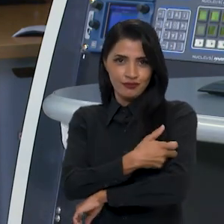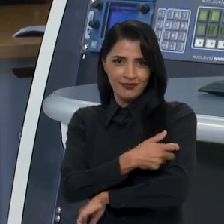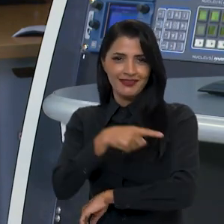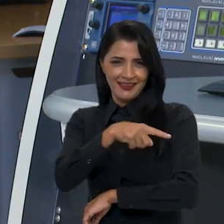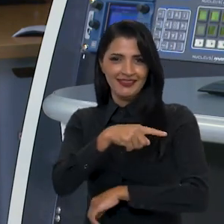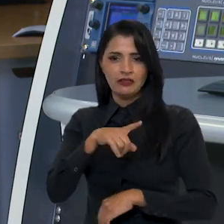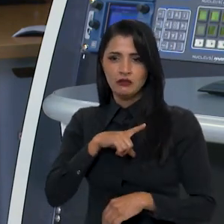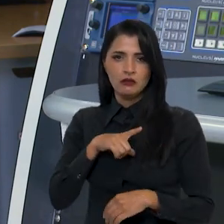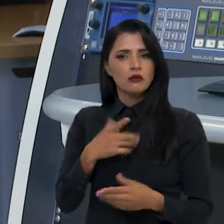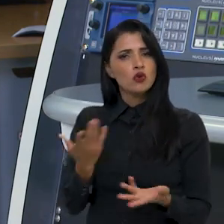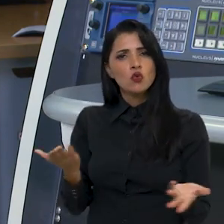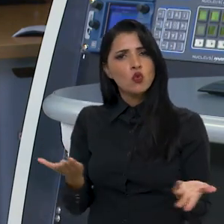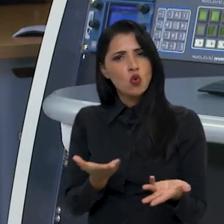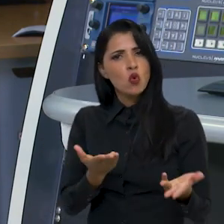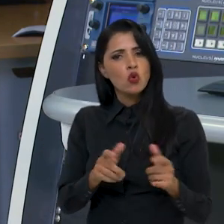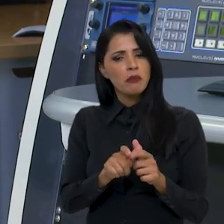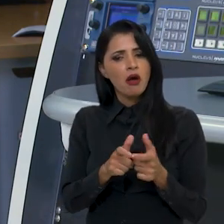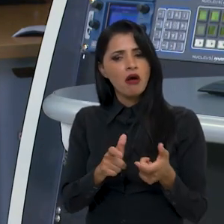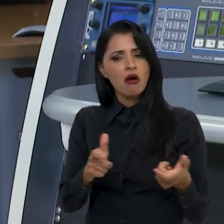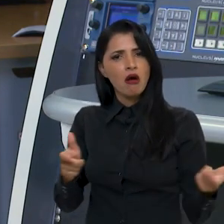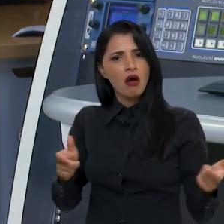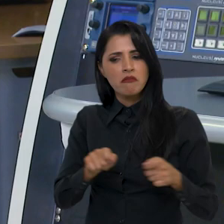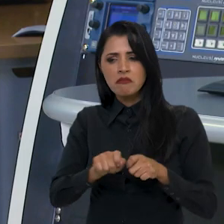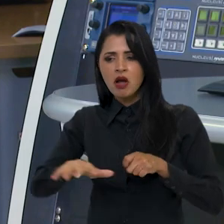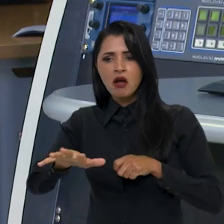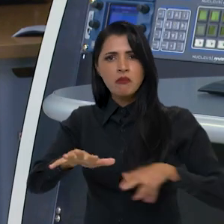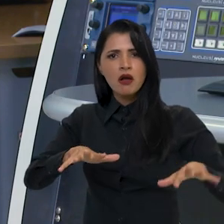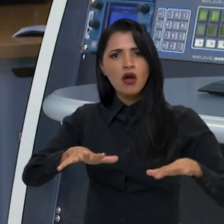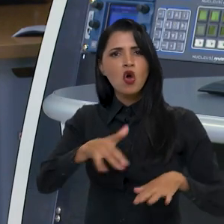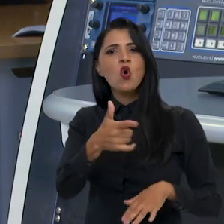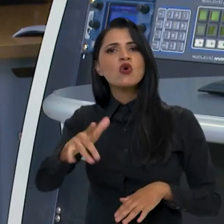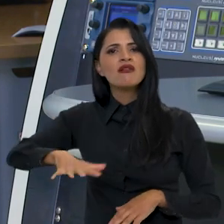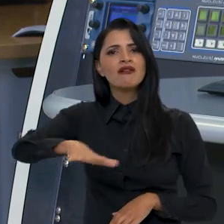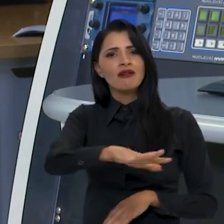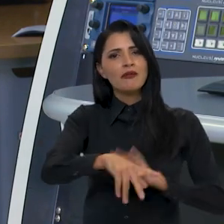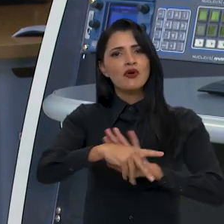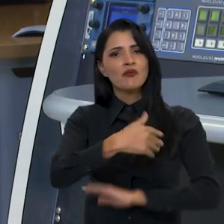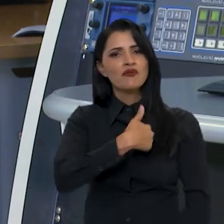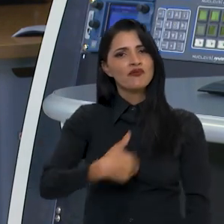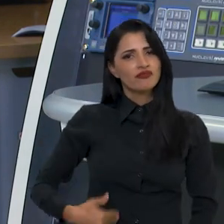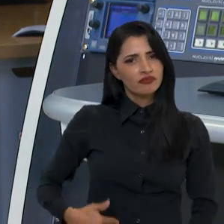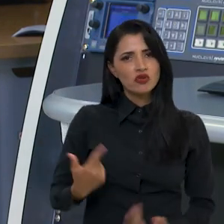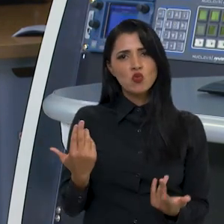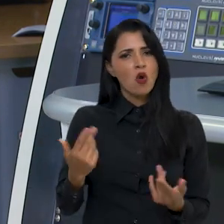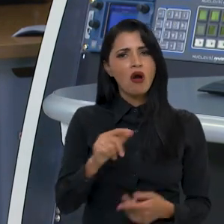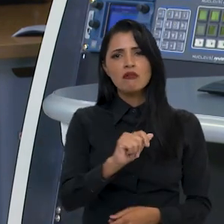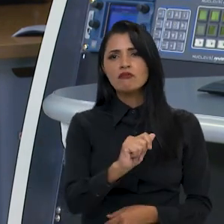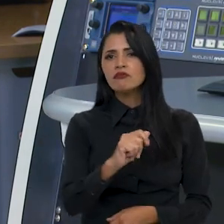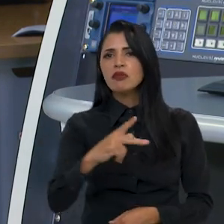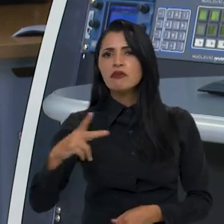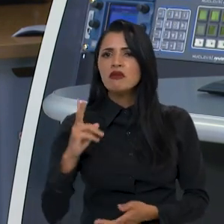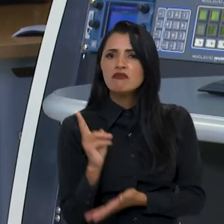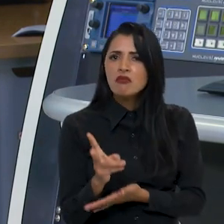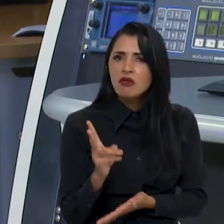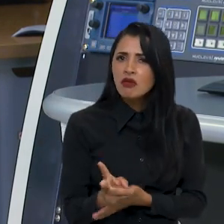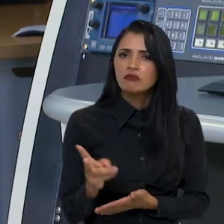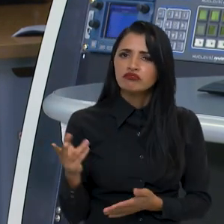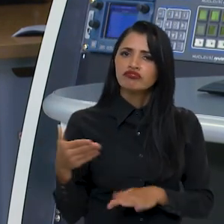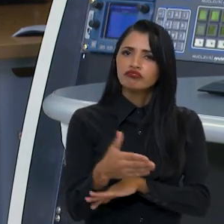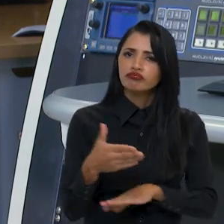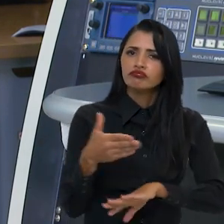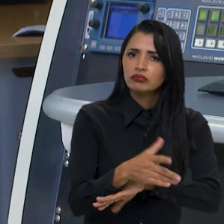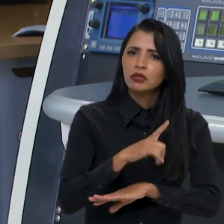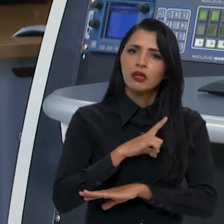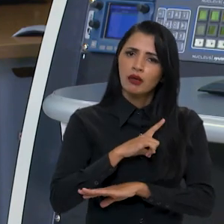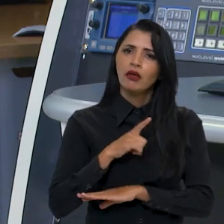de vacinação e hoje já expandiram isso para várias outras áreas de governo e com o mesmo aplicativo o cidadão